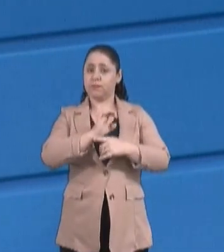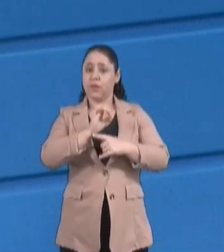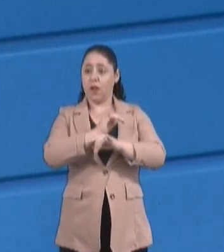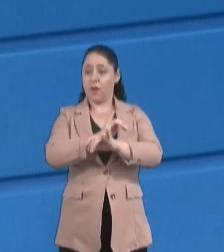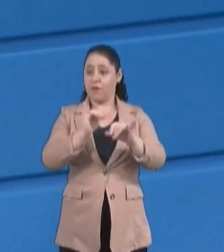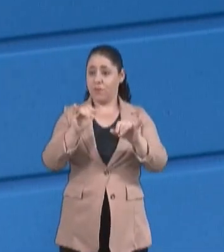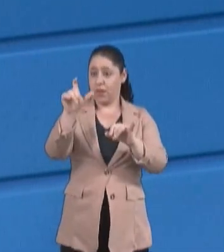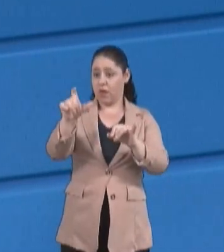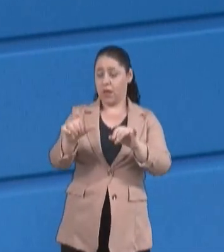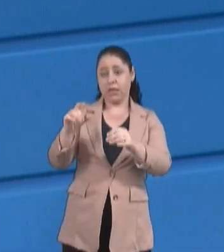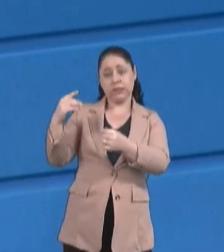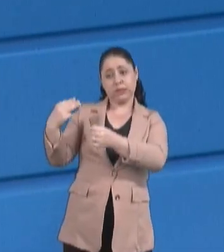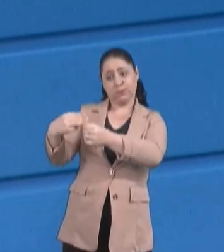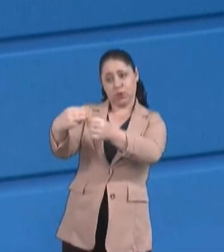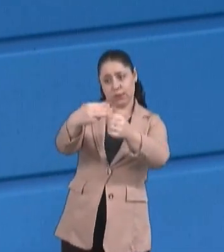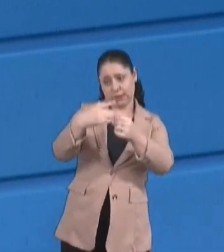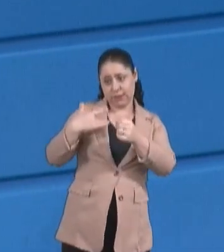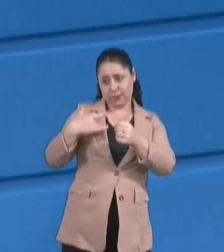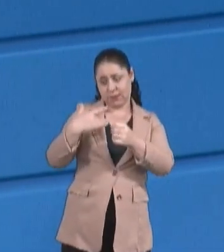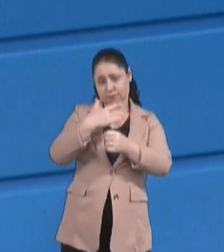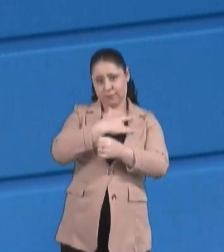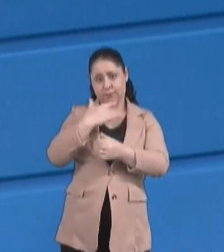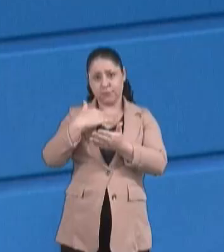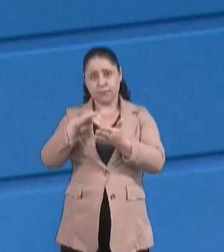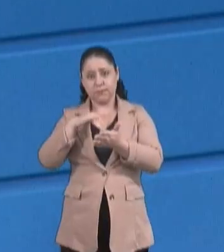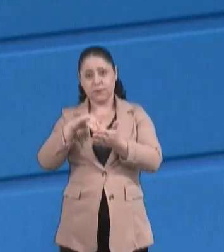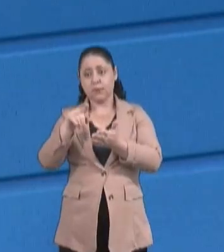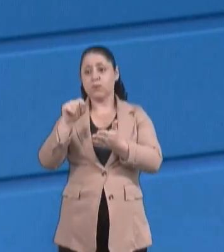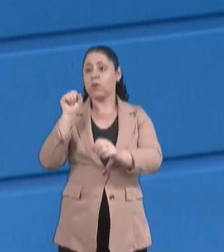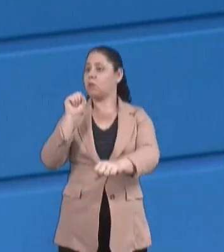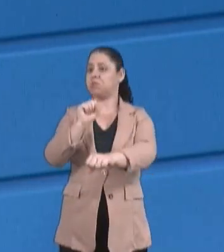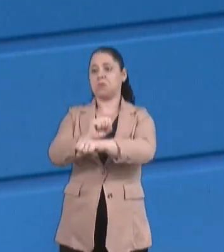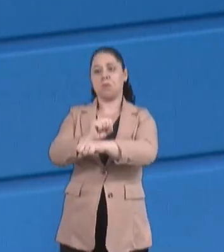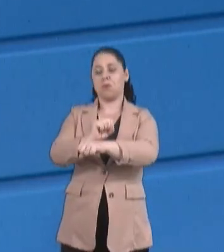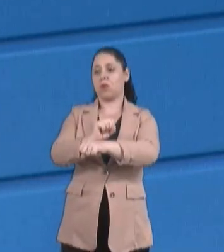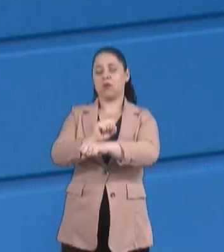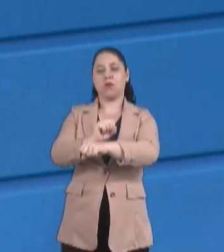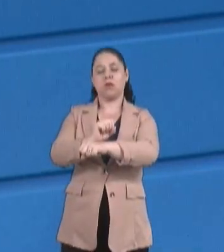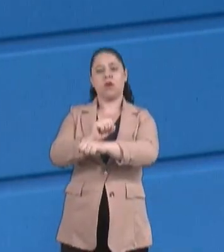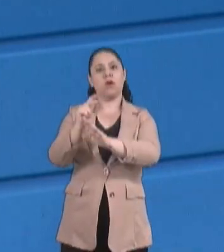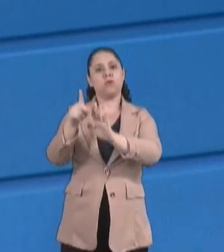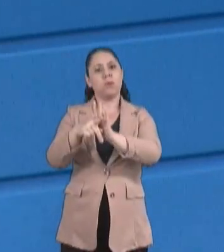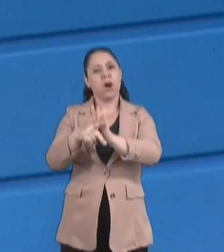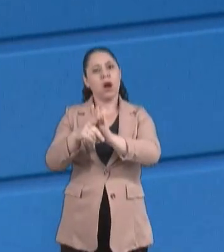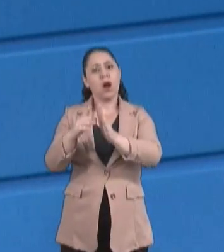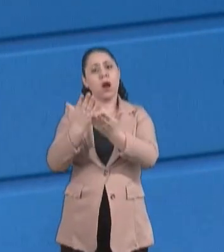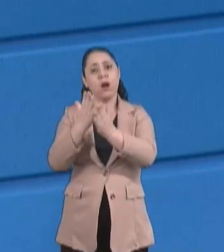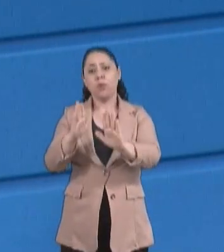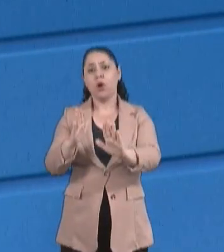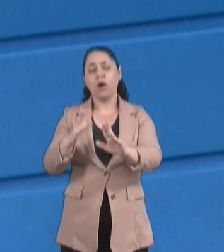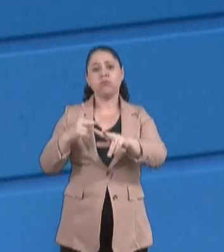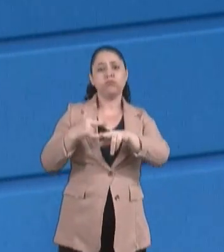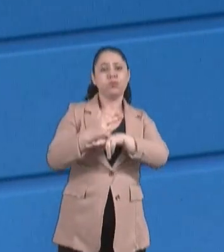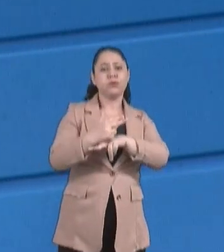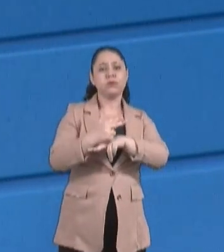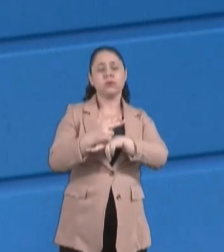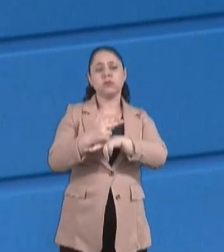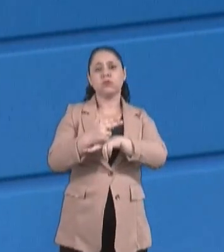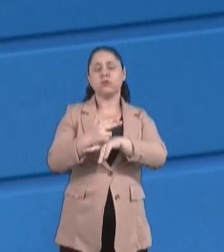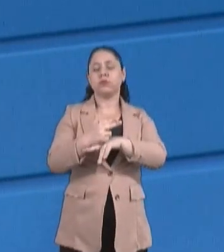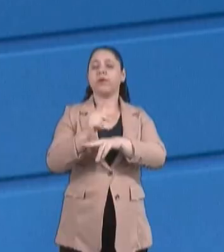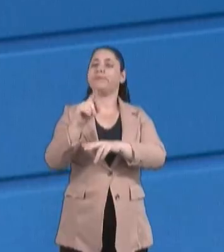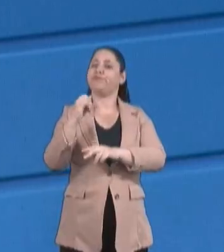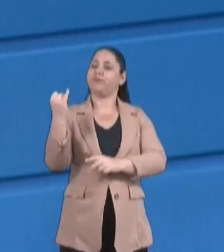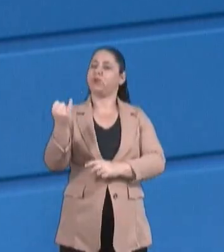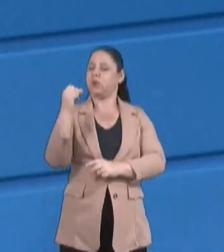Estado comunica às secretarias municipais de saúde que está suspenso o programa das cirurgias eletivas.